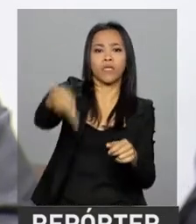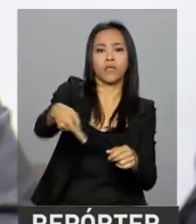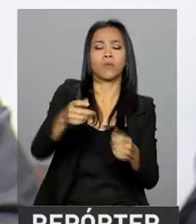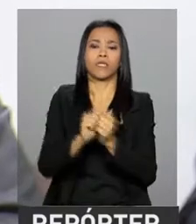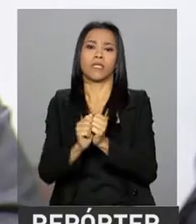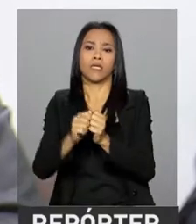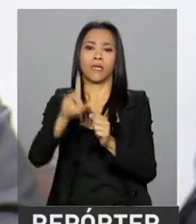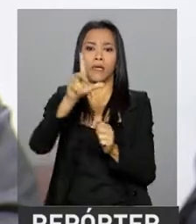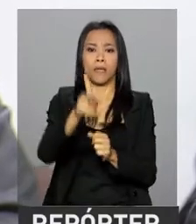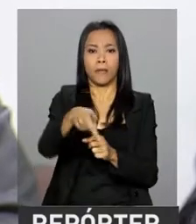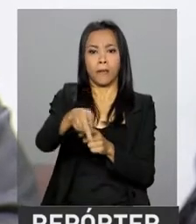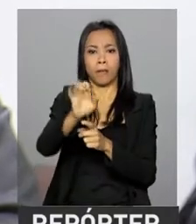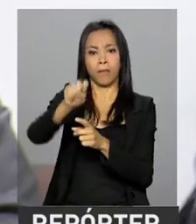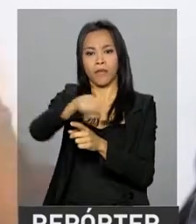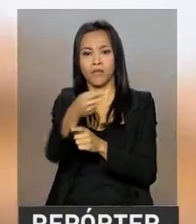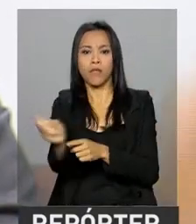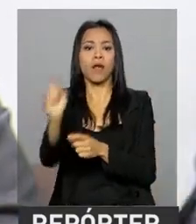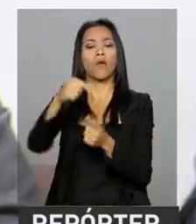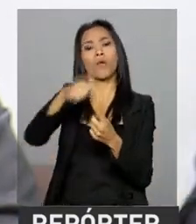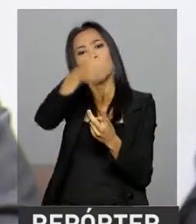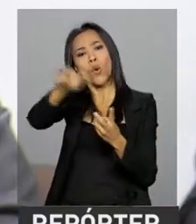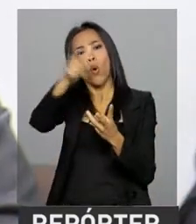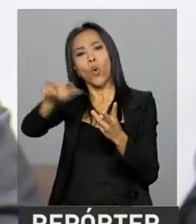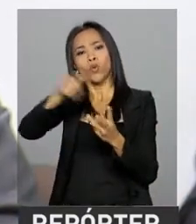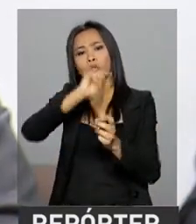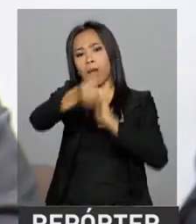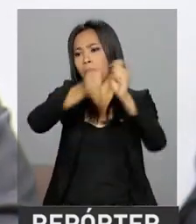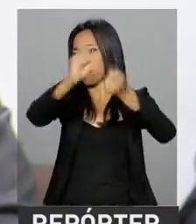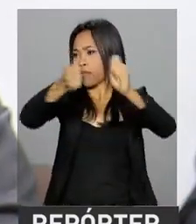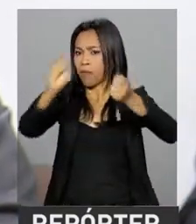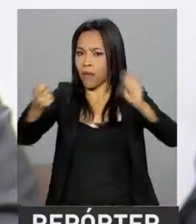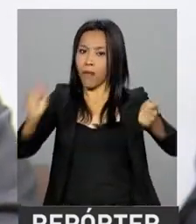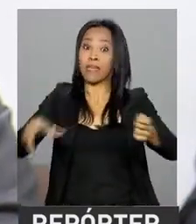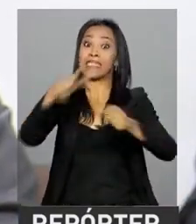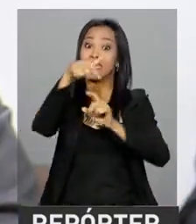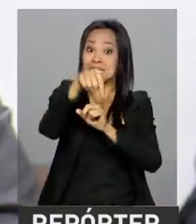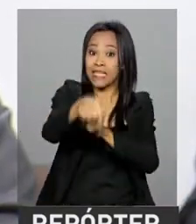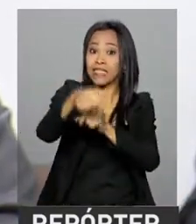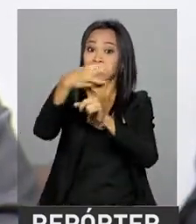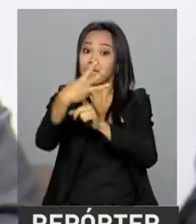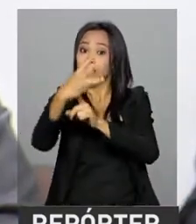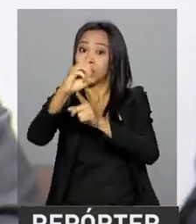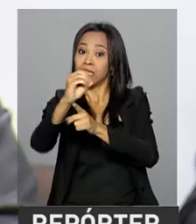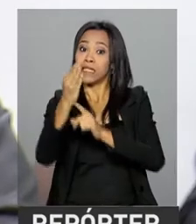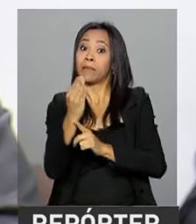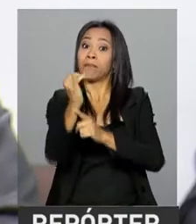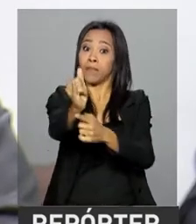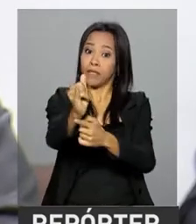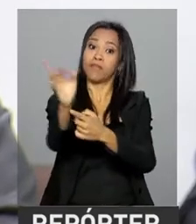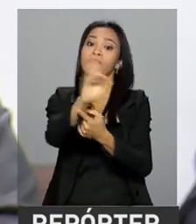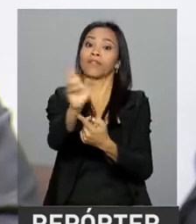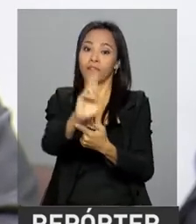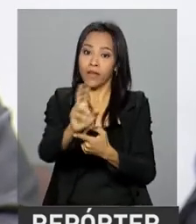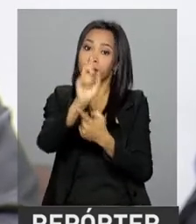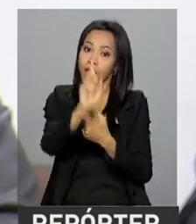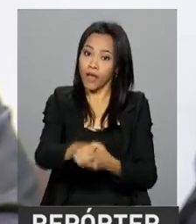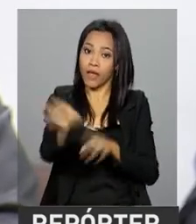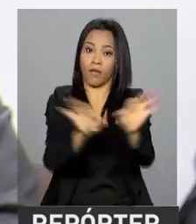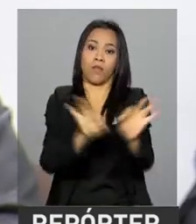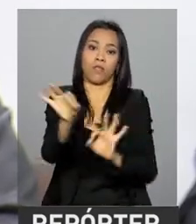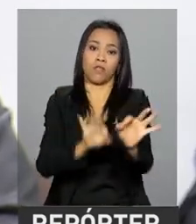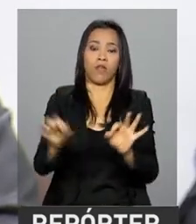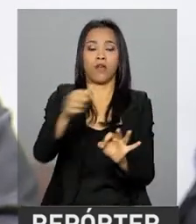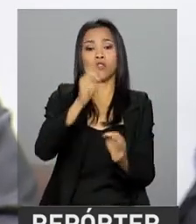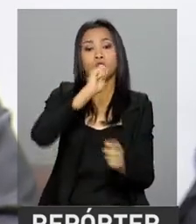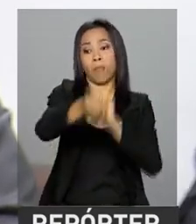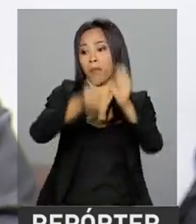aposentadorias e outros benefícios previdenciários. 730 bilhões de reais é a projeção para 2017